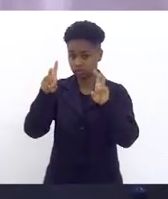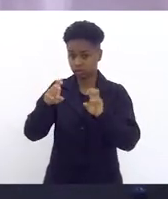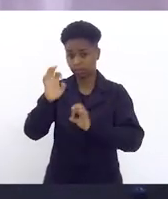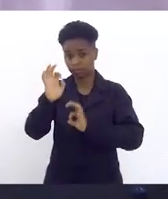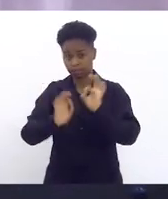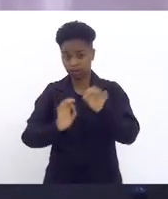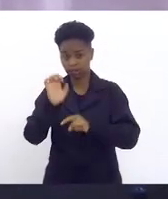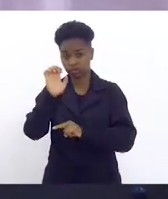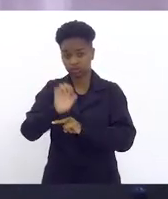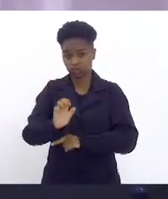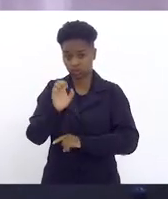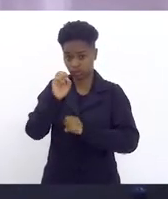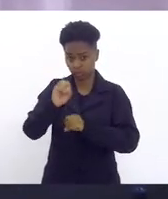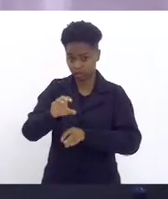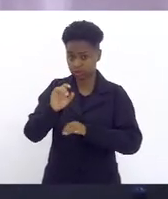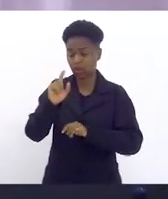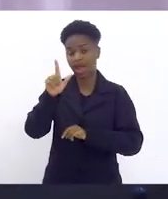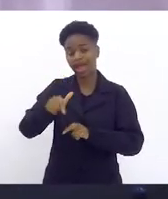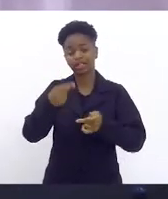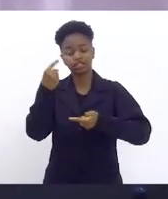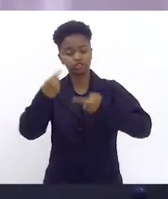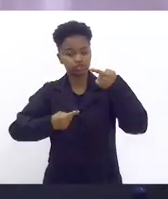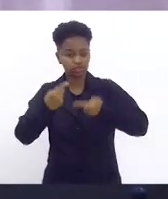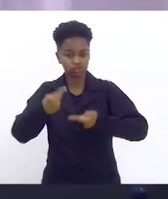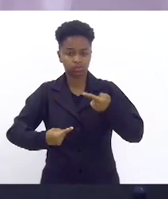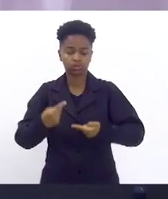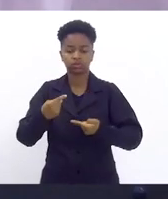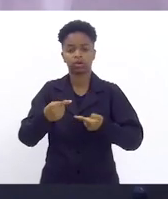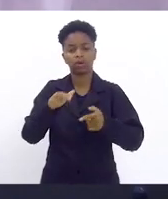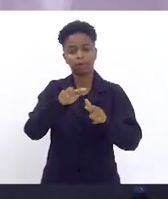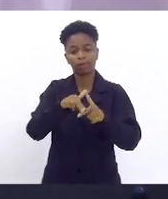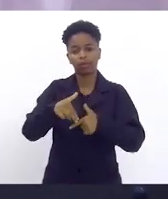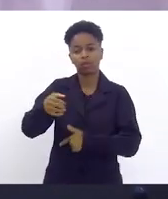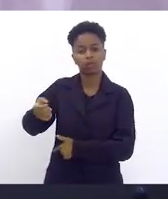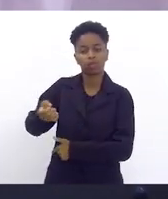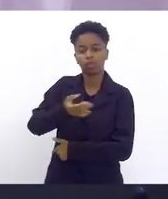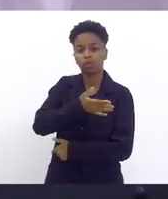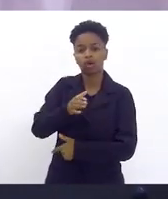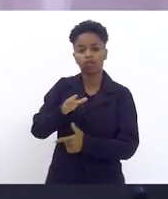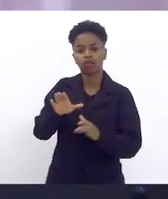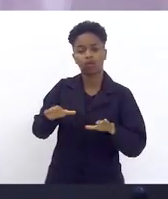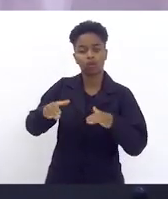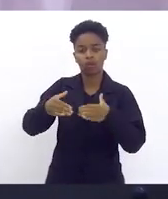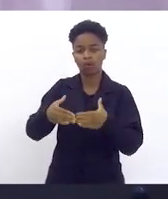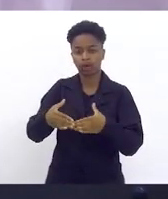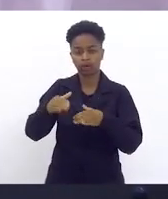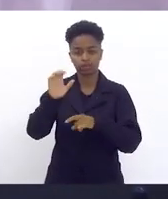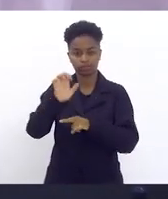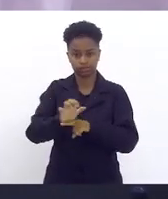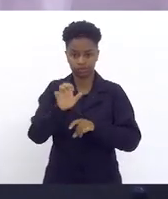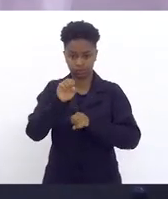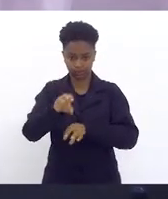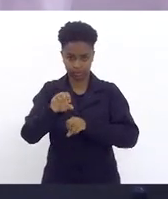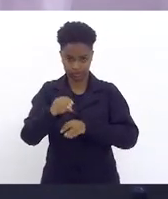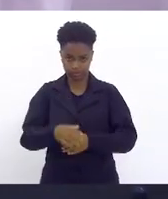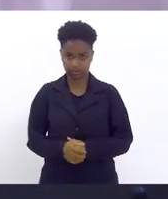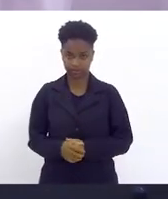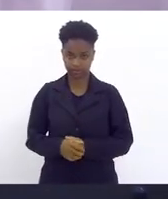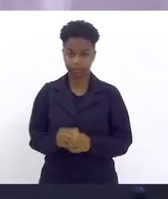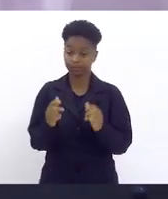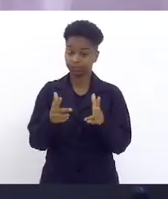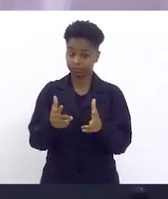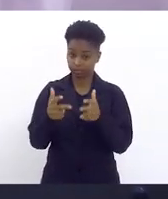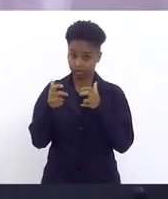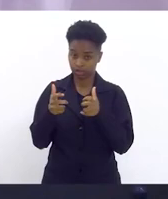plano Estadual de Educação é a discussão a partir de um novo Congresso Estadual de Educação considerando